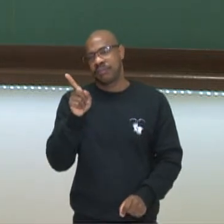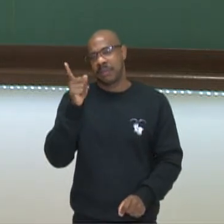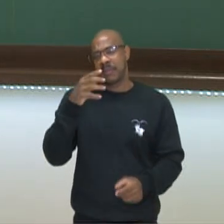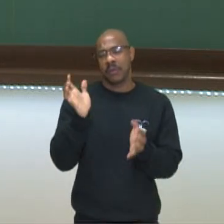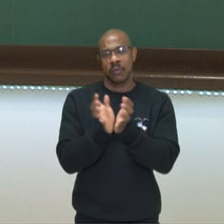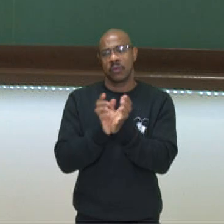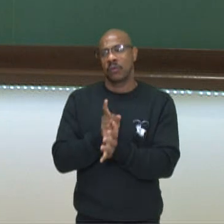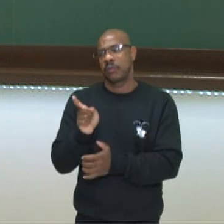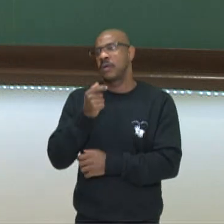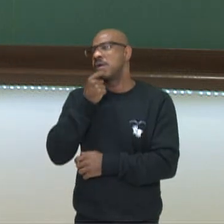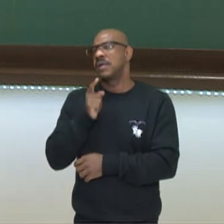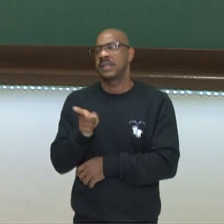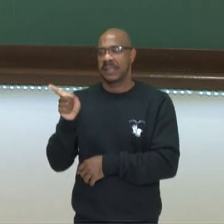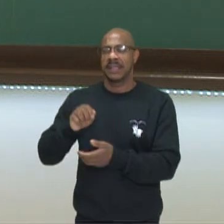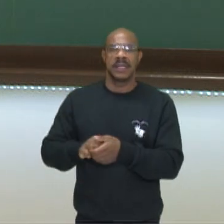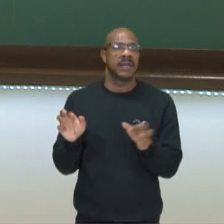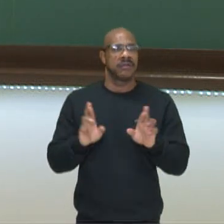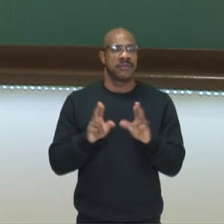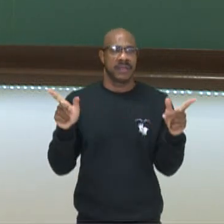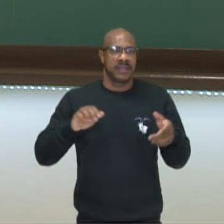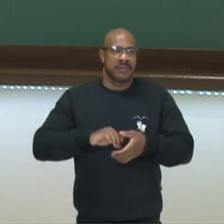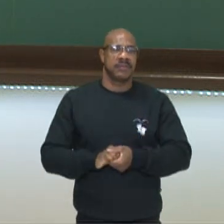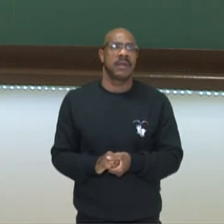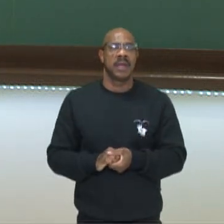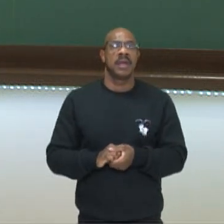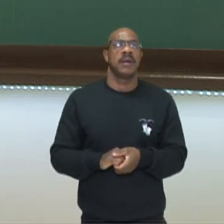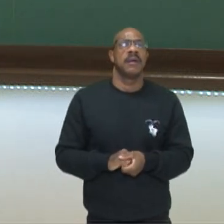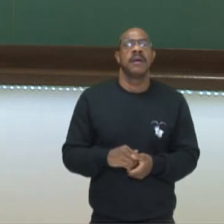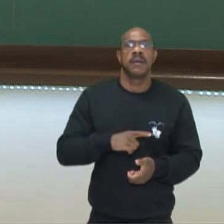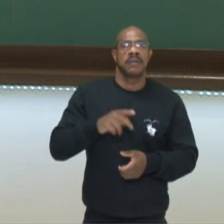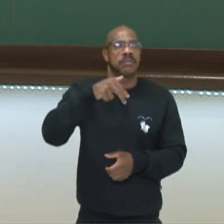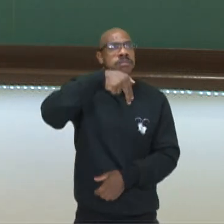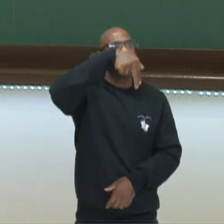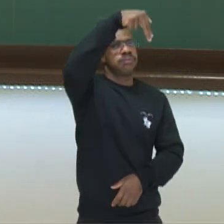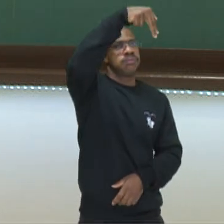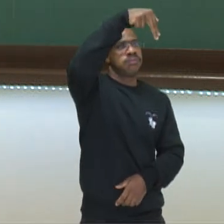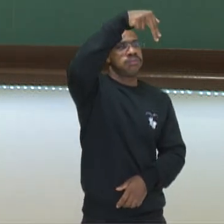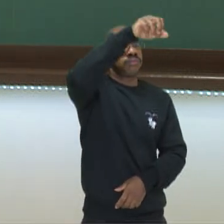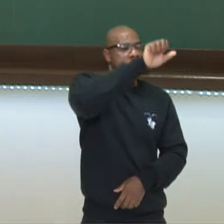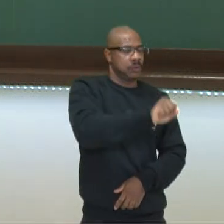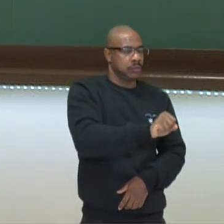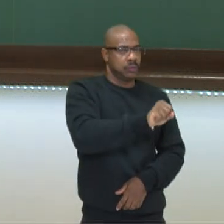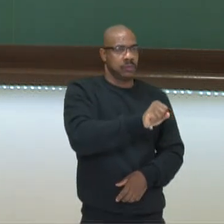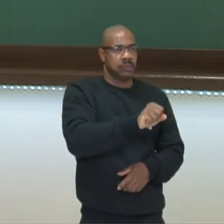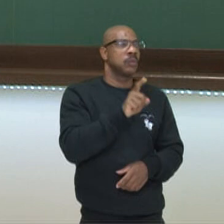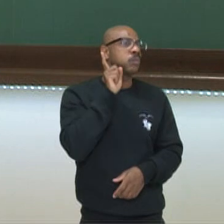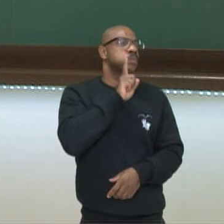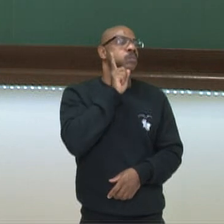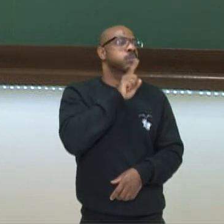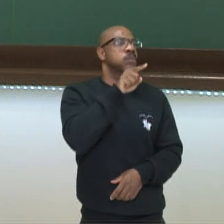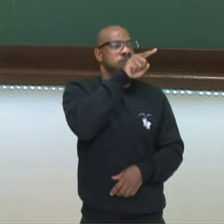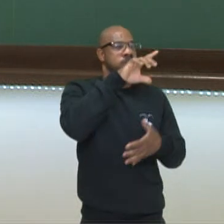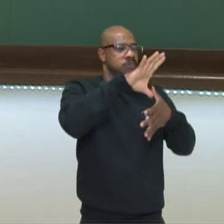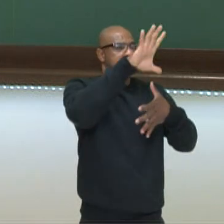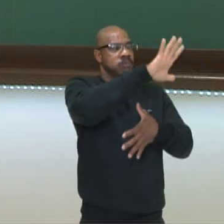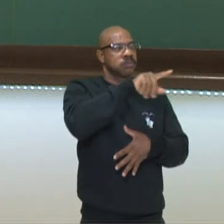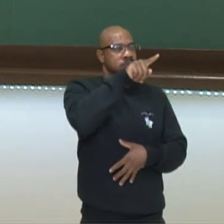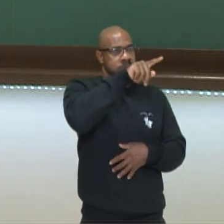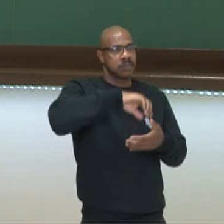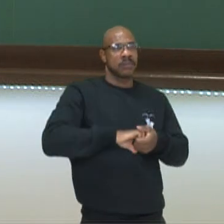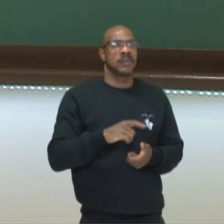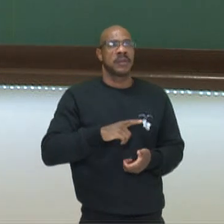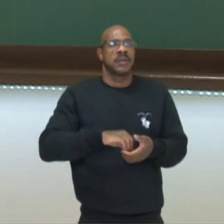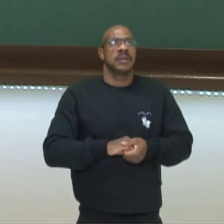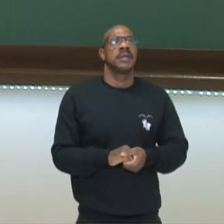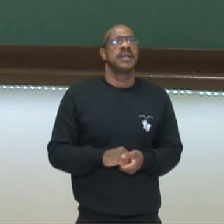diferença que a gente vai estabelecendo entre a colonização mais ao norte e a colonização mais ao sul. A colonização mais ao sul da